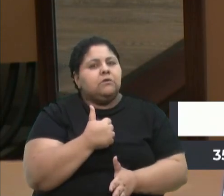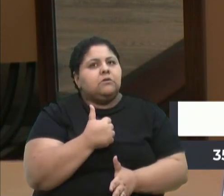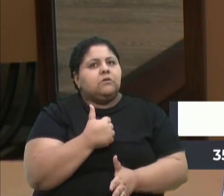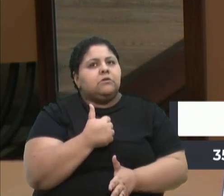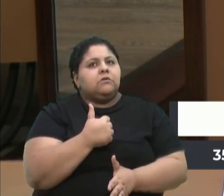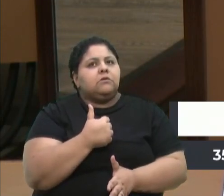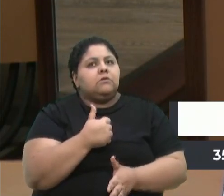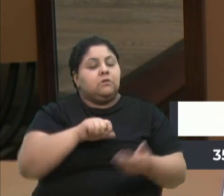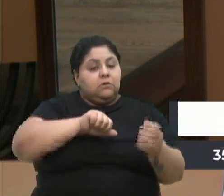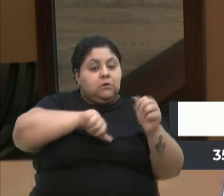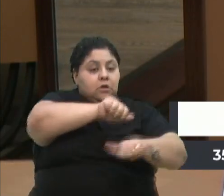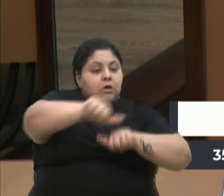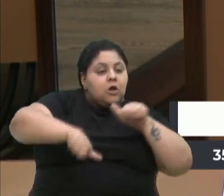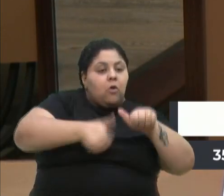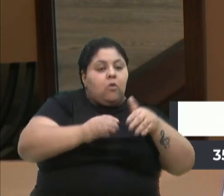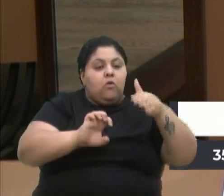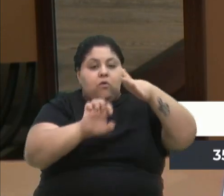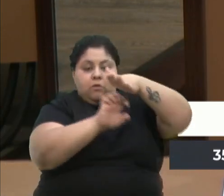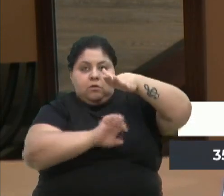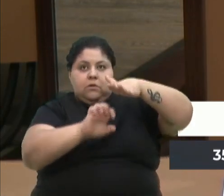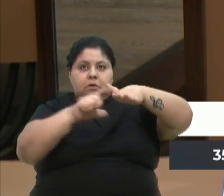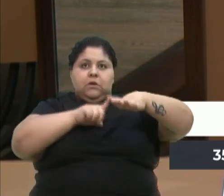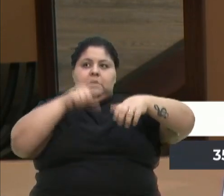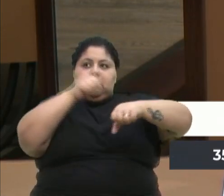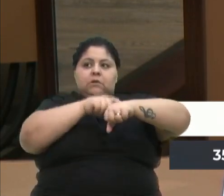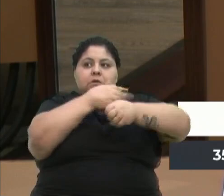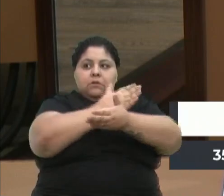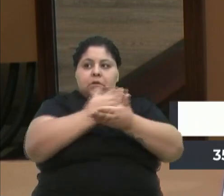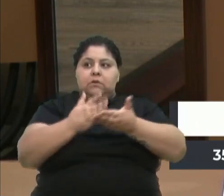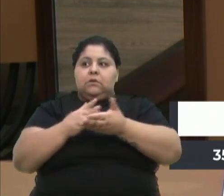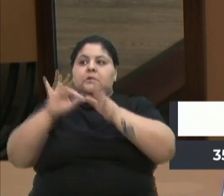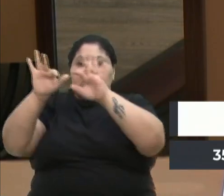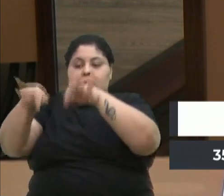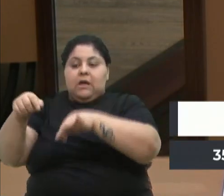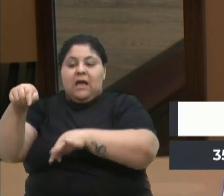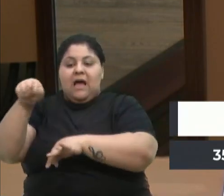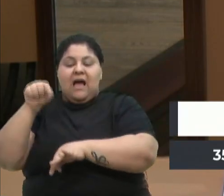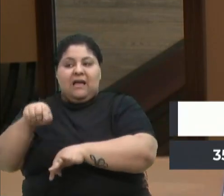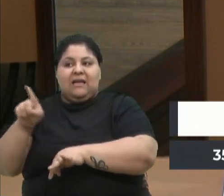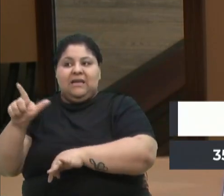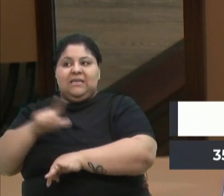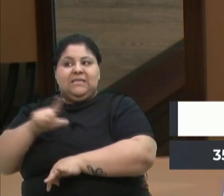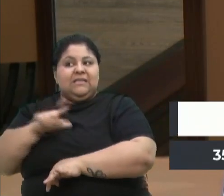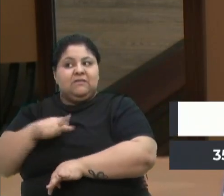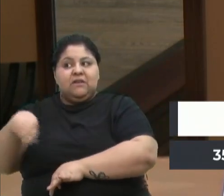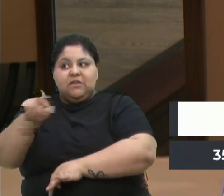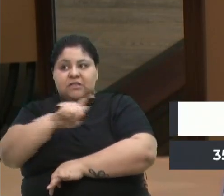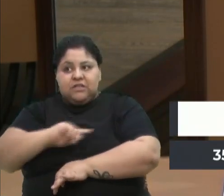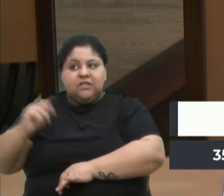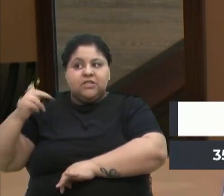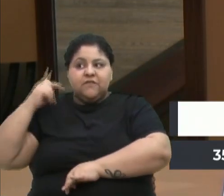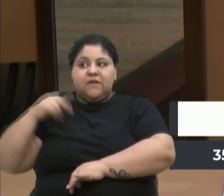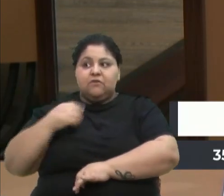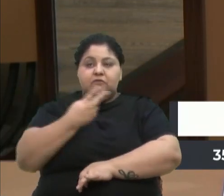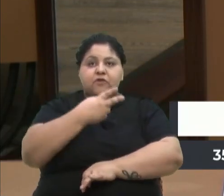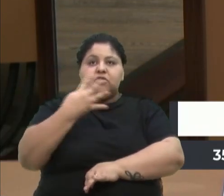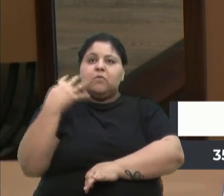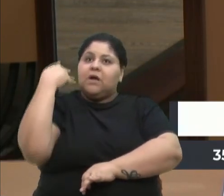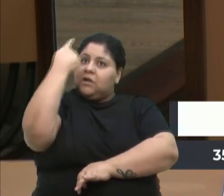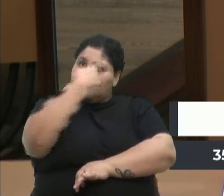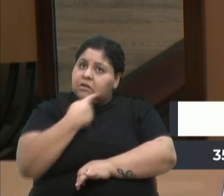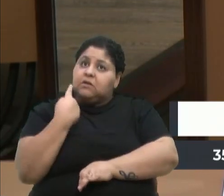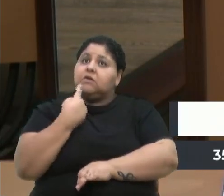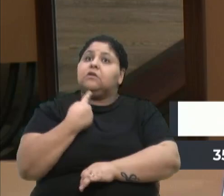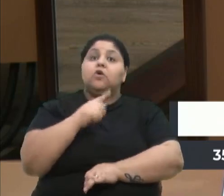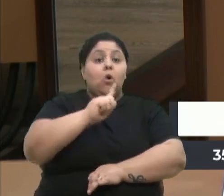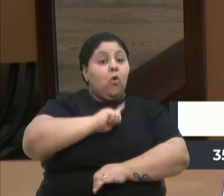ao contrário de uma empresa que a gente tem um horário para iniciar e um horário para terminar, aqui não tem. A gente é vereador 24 horas. E o governador é